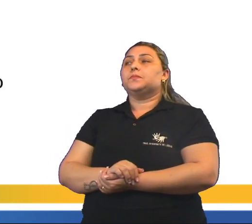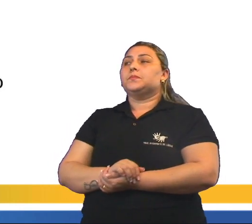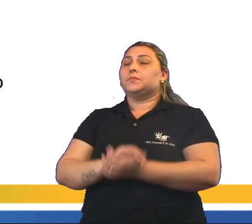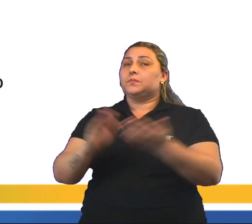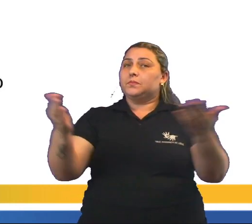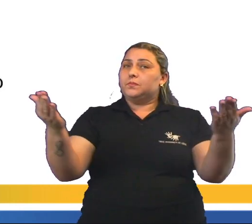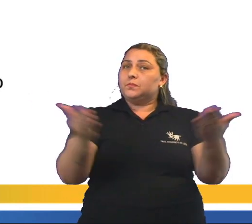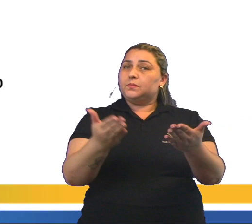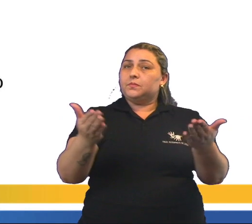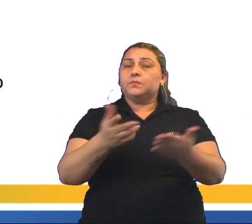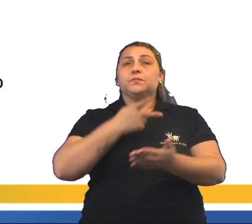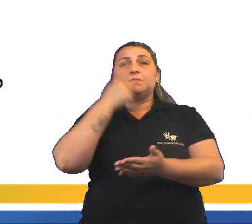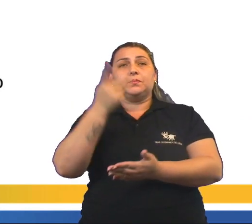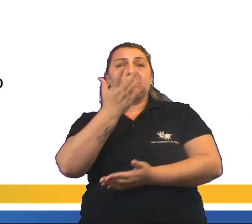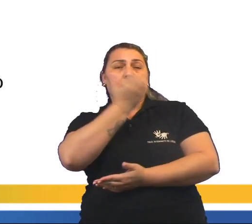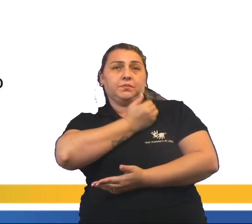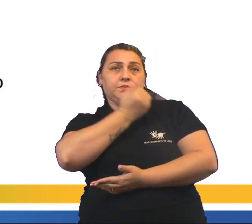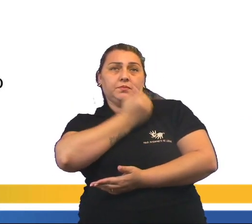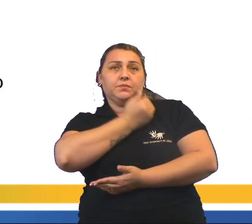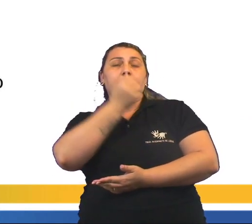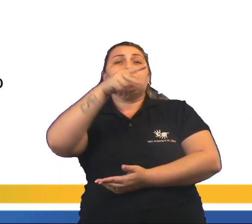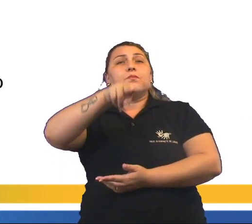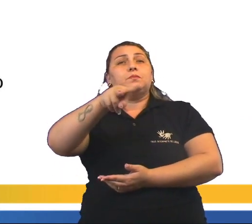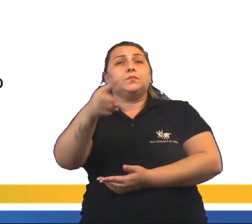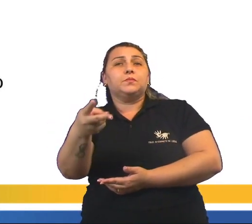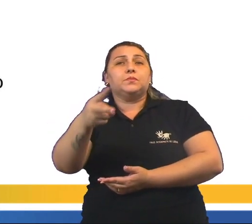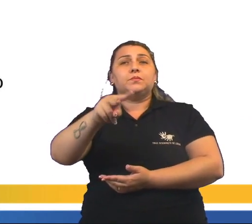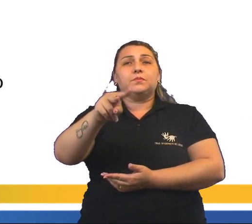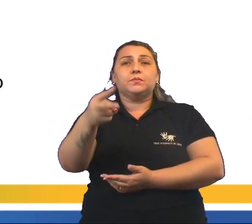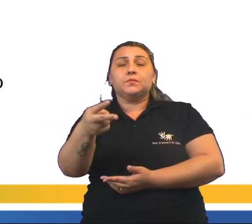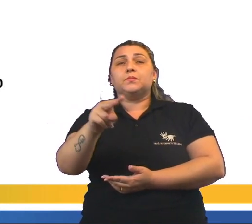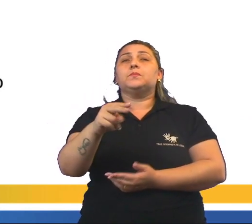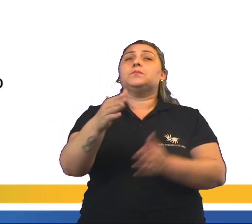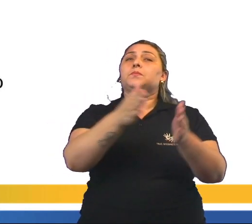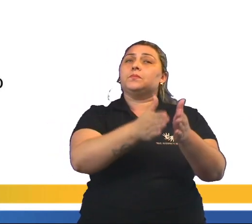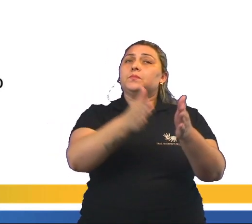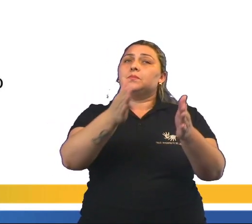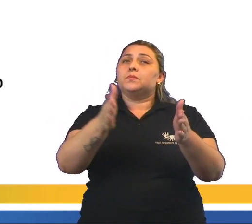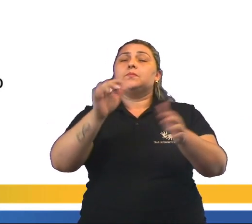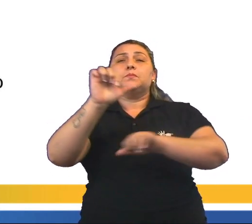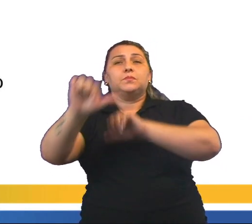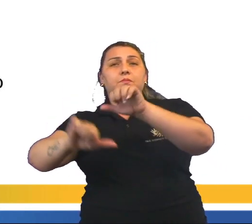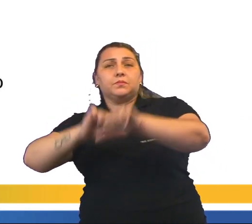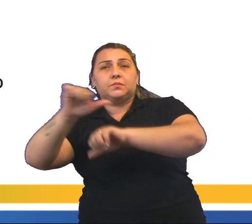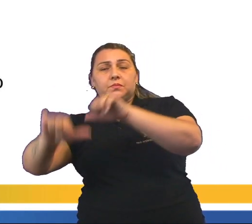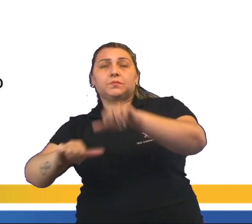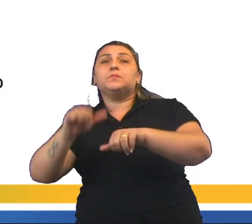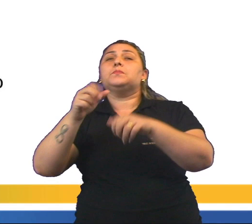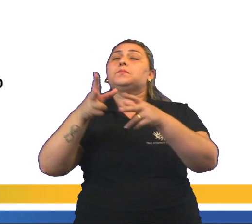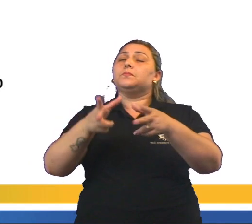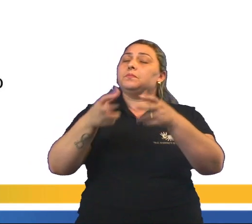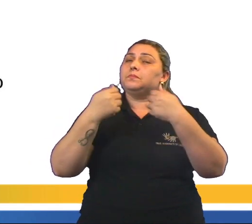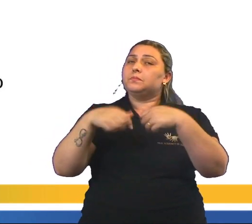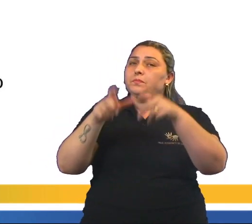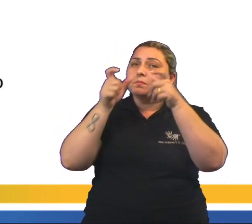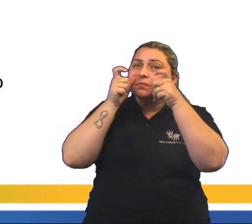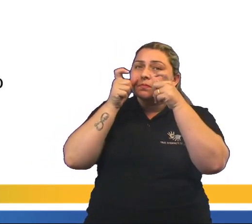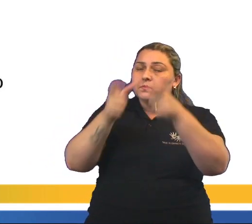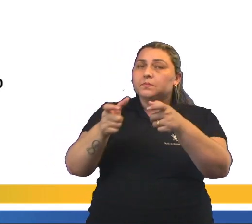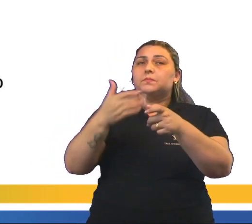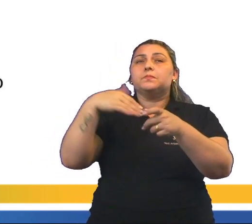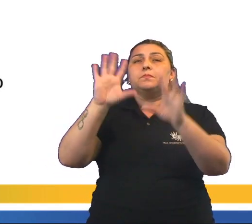agora quando a gente fala de um número que ele é oscilante uma sequência oscilante aí tem que prestar bem atenção